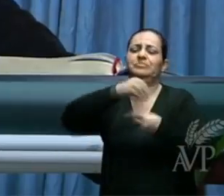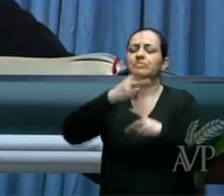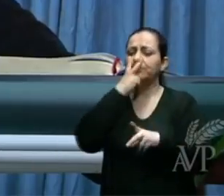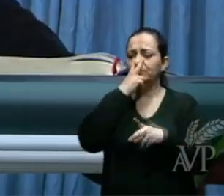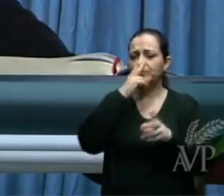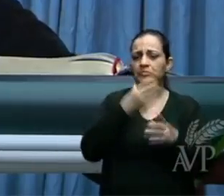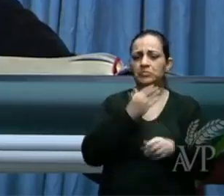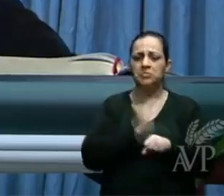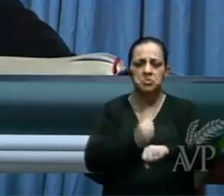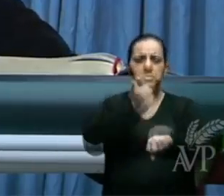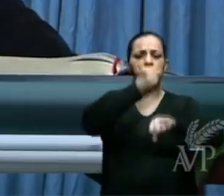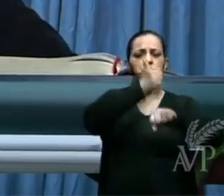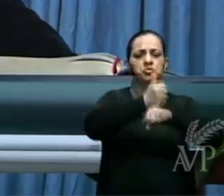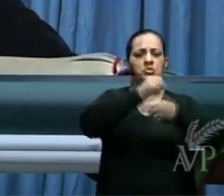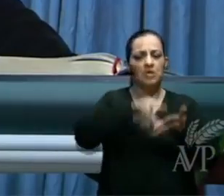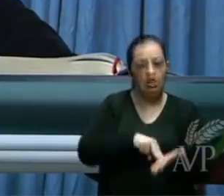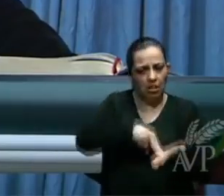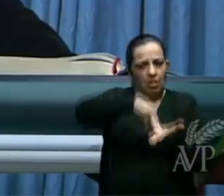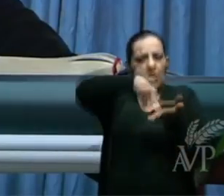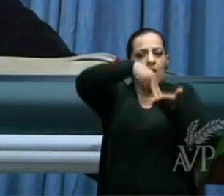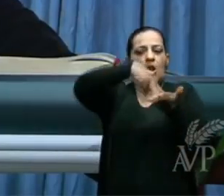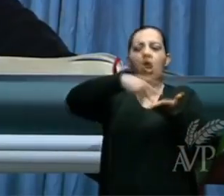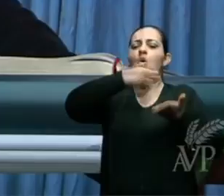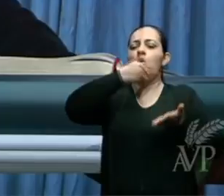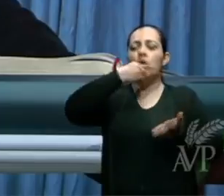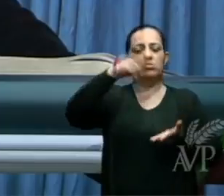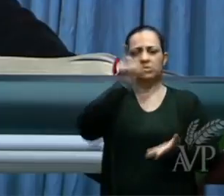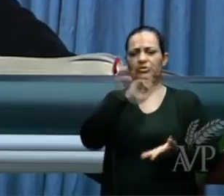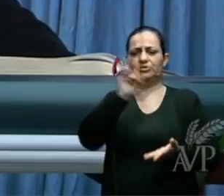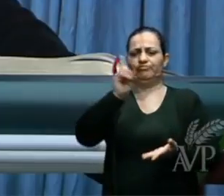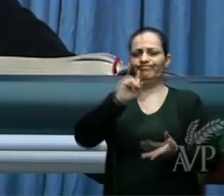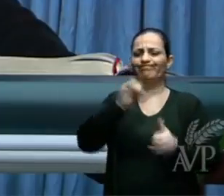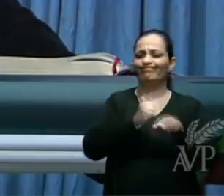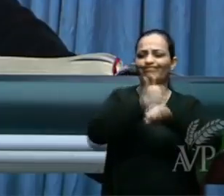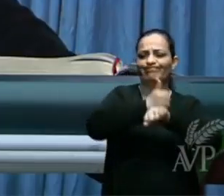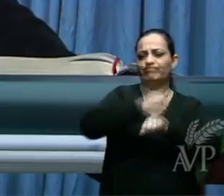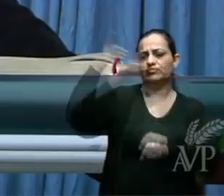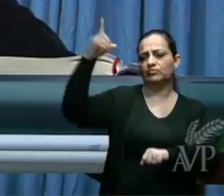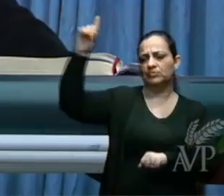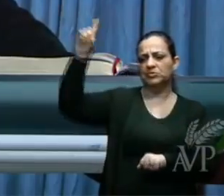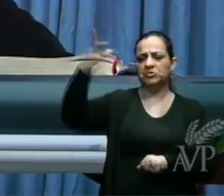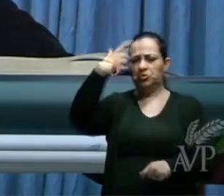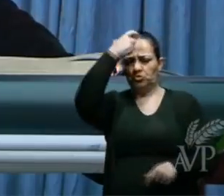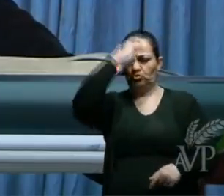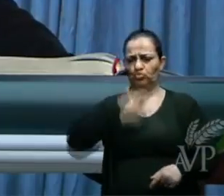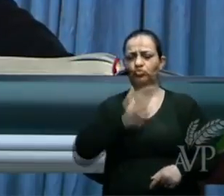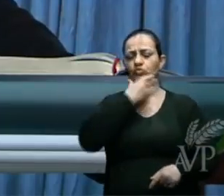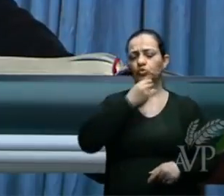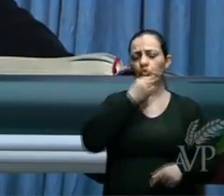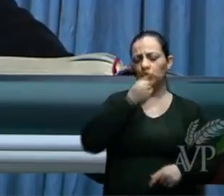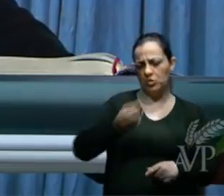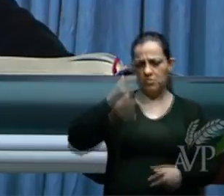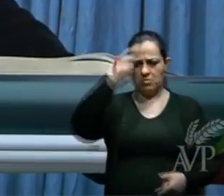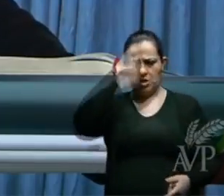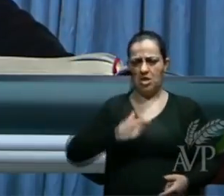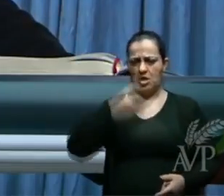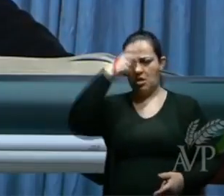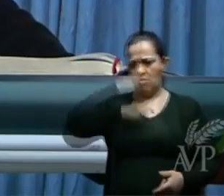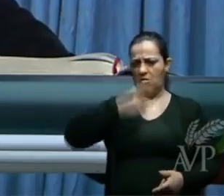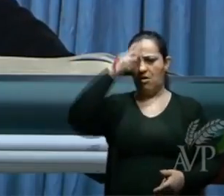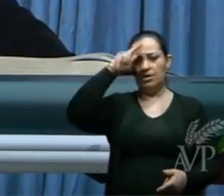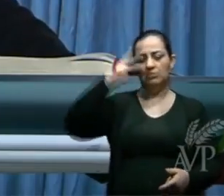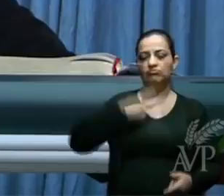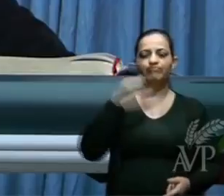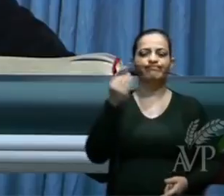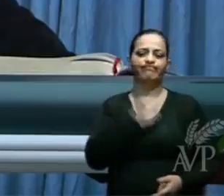homem colocando o homem em uma posição que não é dele ele diz eu sou homem eu sou o eu